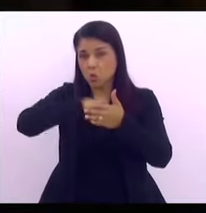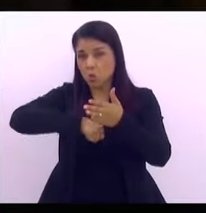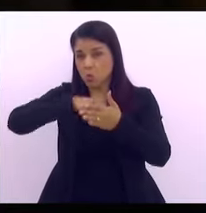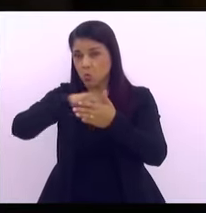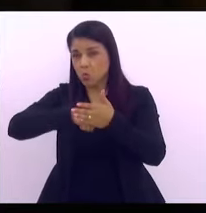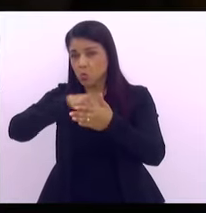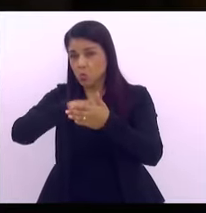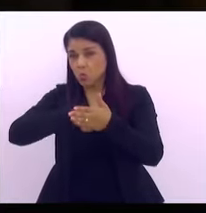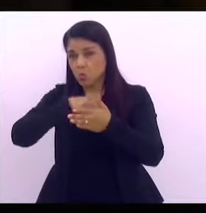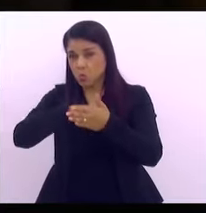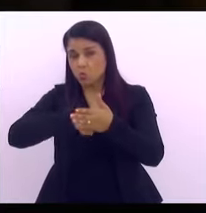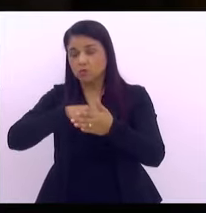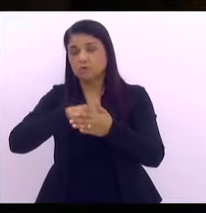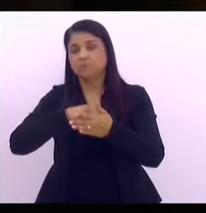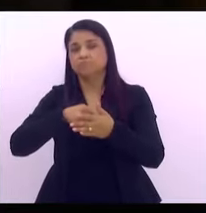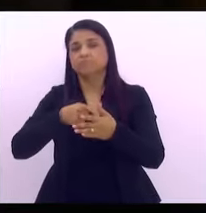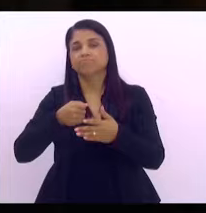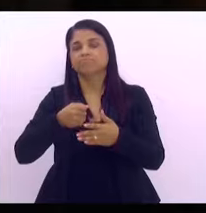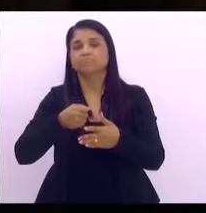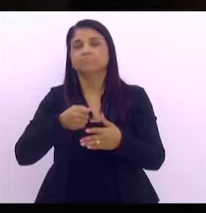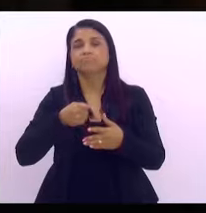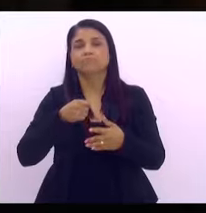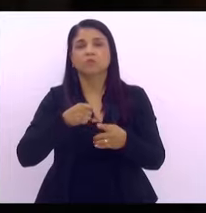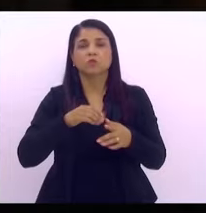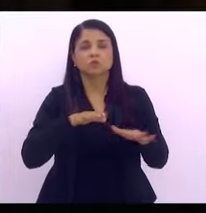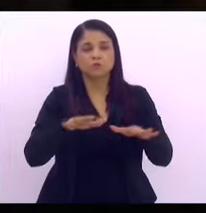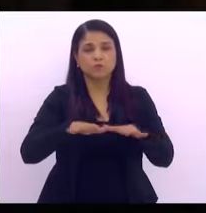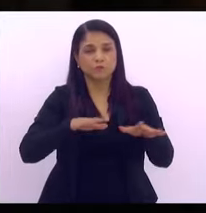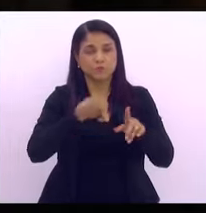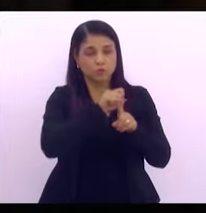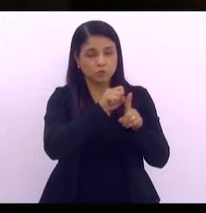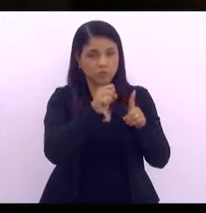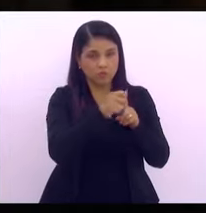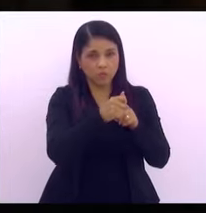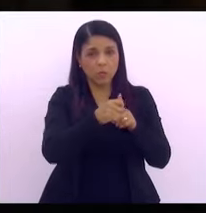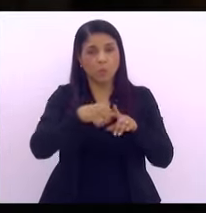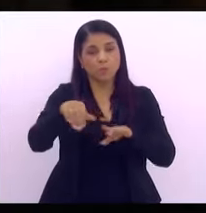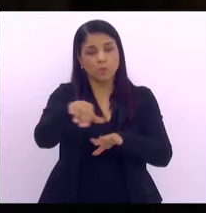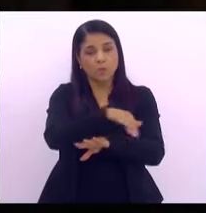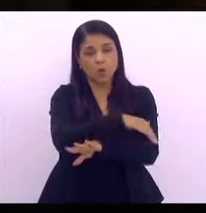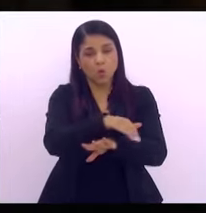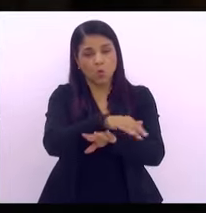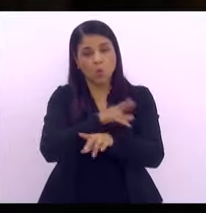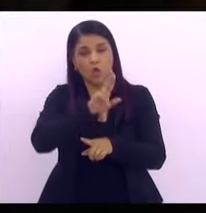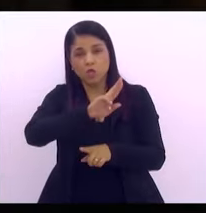de muito se desdobrar nos movimentos sociais, ocupar as ruas e em nome da vida de muitas